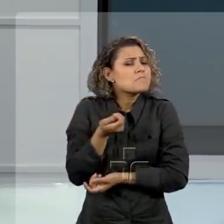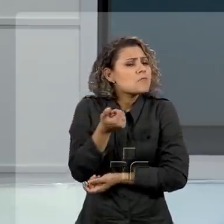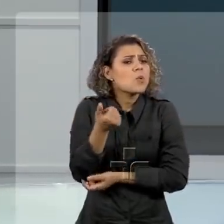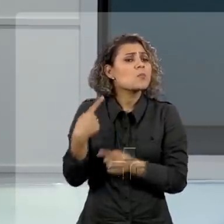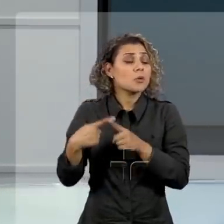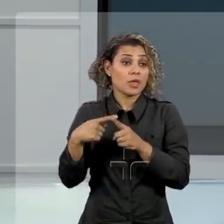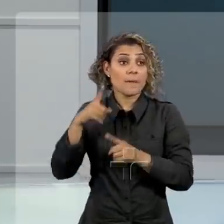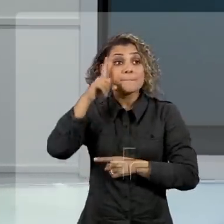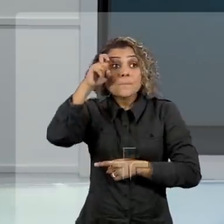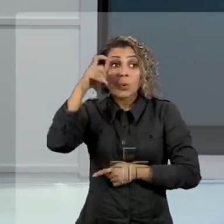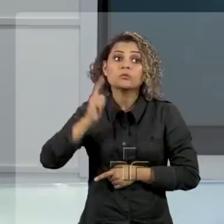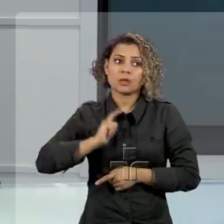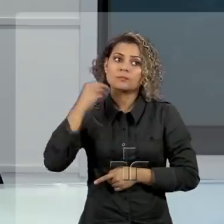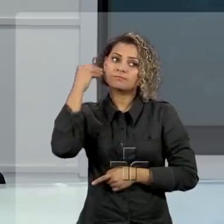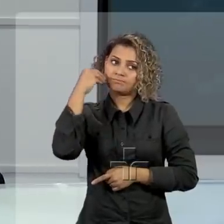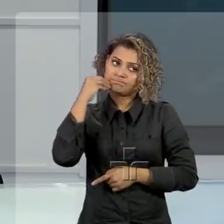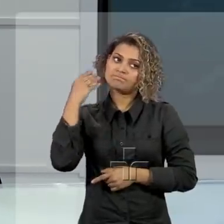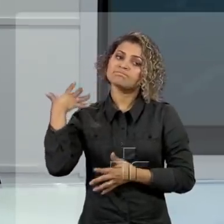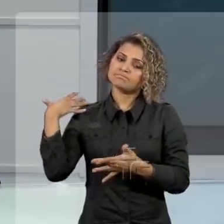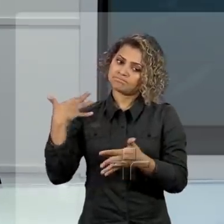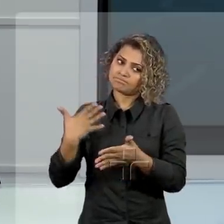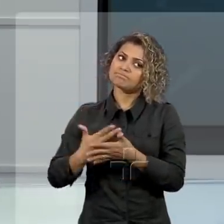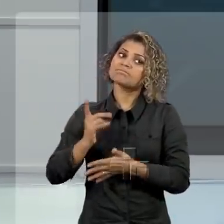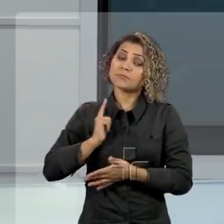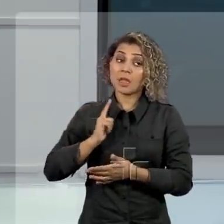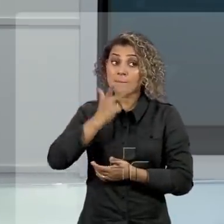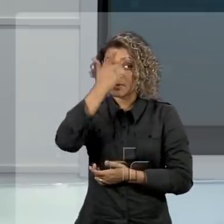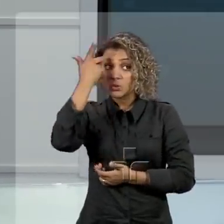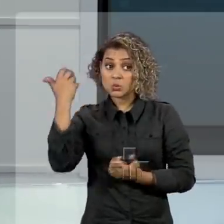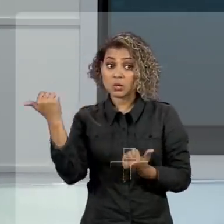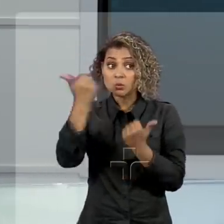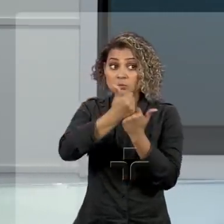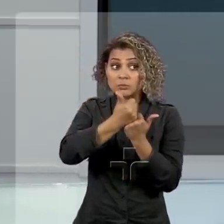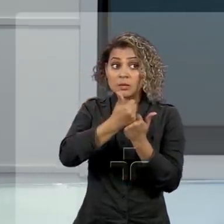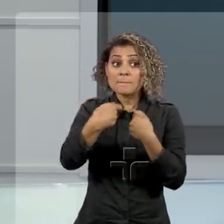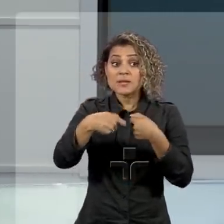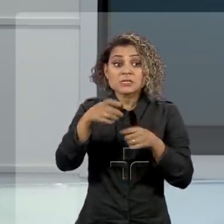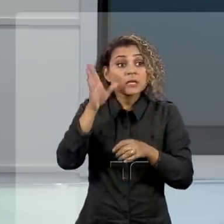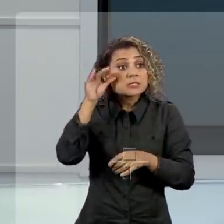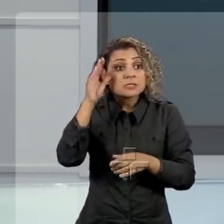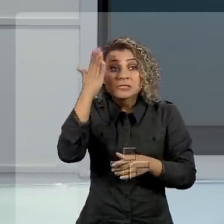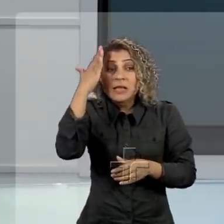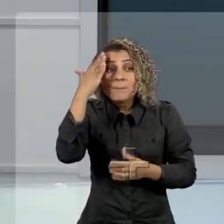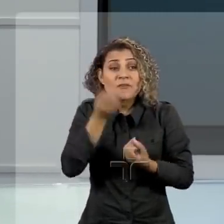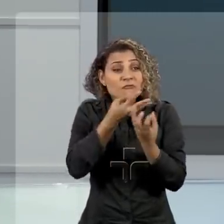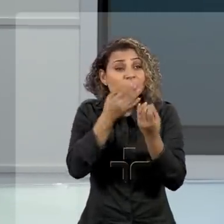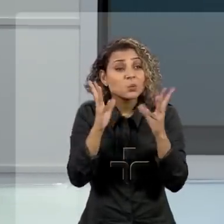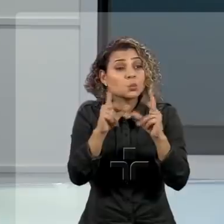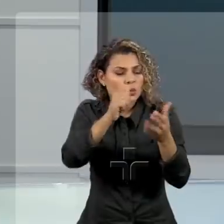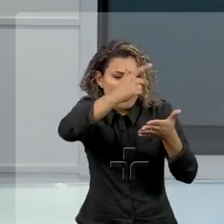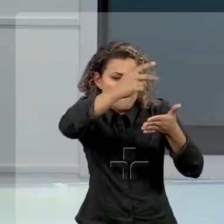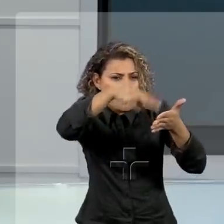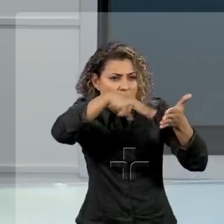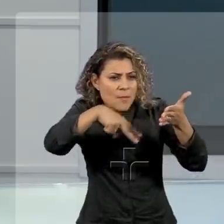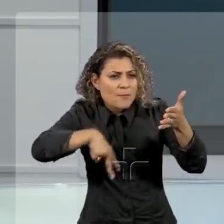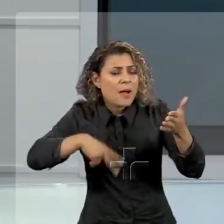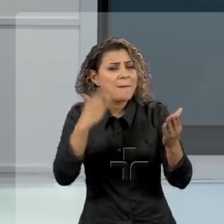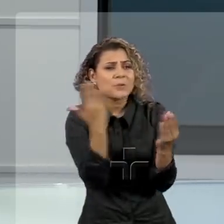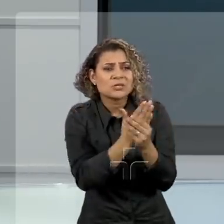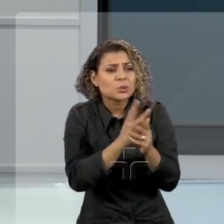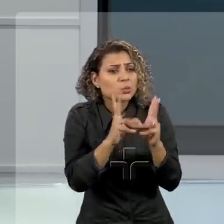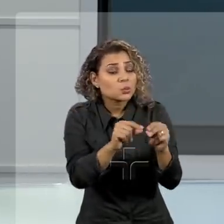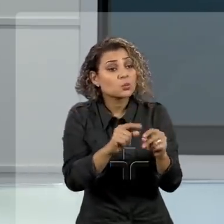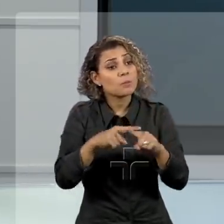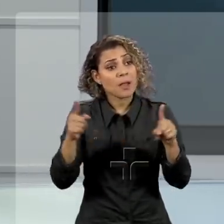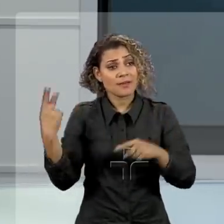principal, ele tem a experiência de conduzir a operação, quem vai chegar vai ter que tomar pé da situação, vai ter que examinar os autos, mas ela já é substituta,